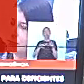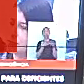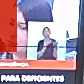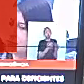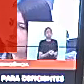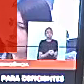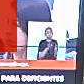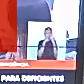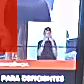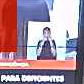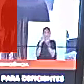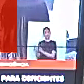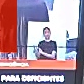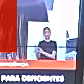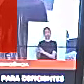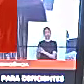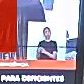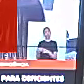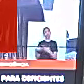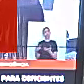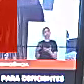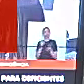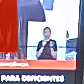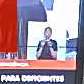respeito, ora de extermínio no abandono.